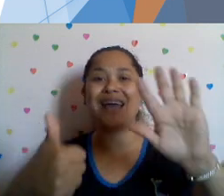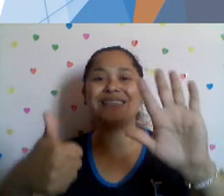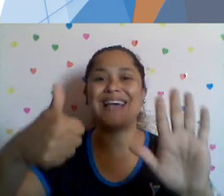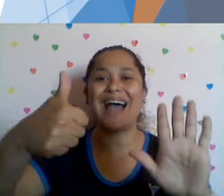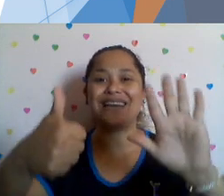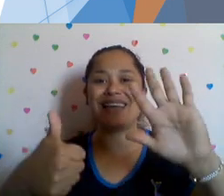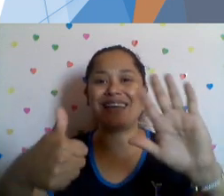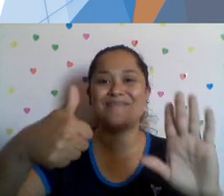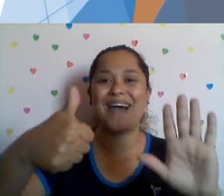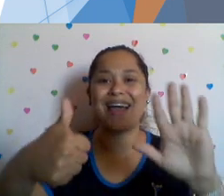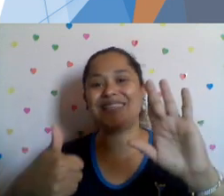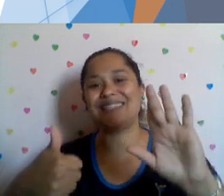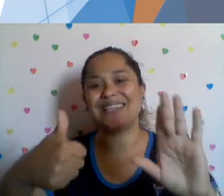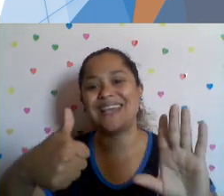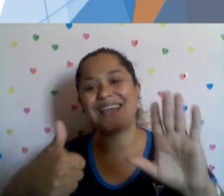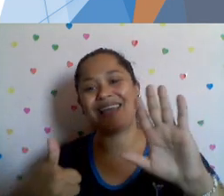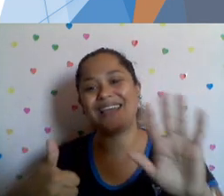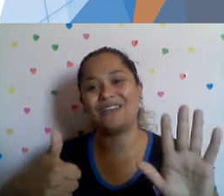1, 2, 3, 4, 5, 6